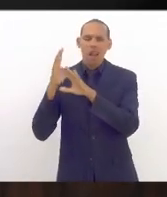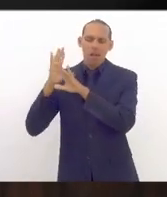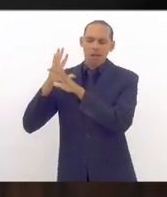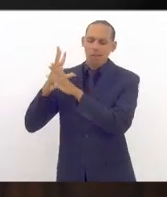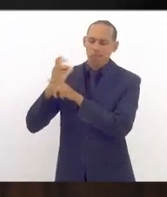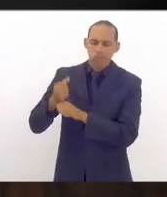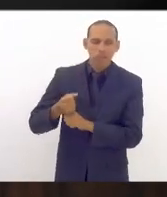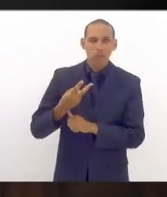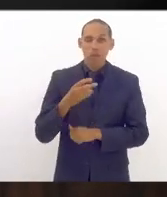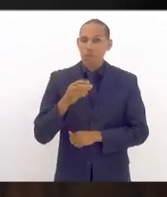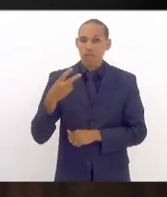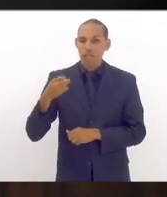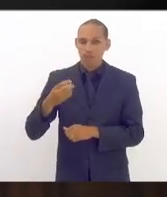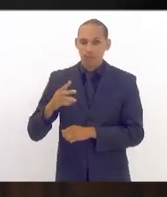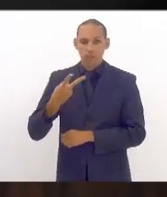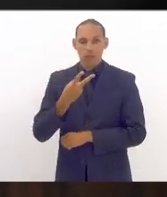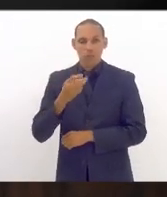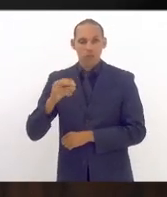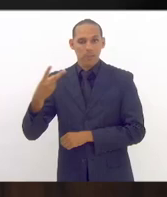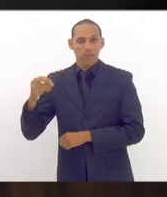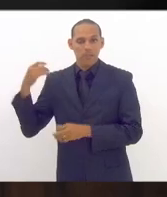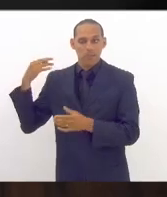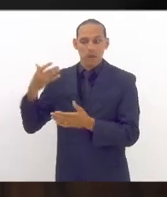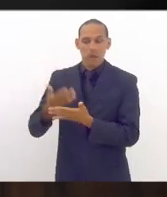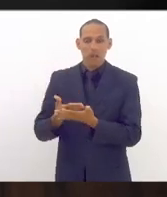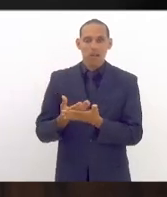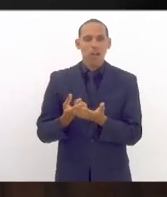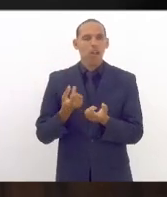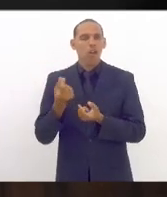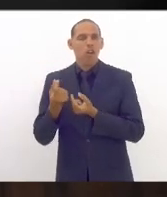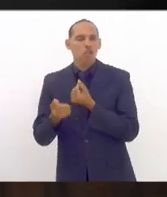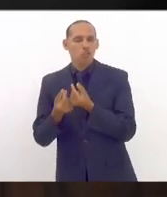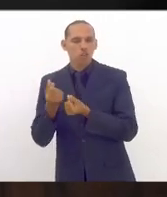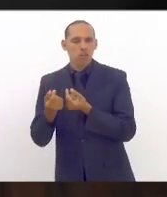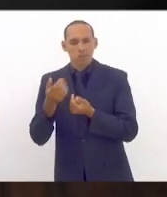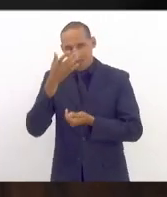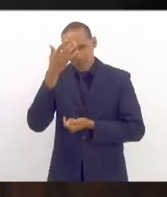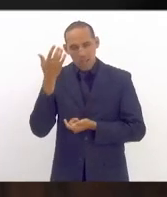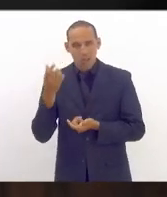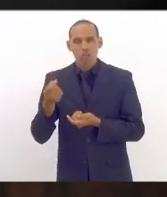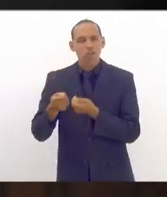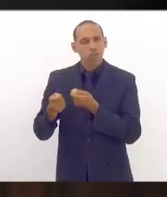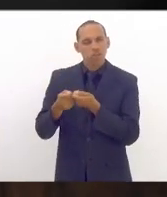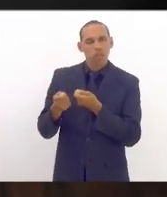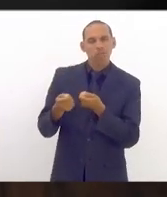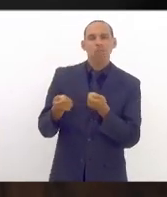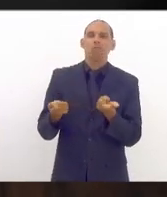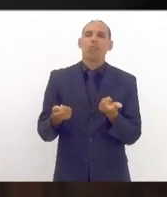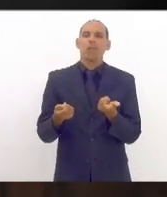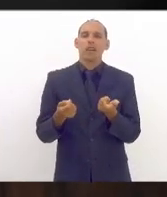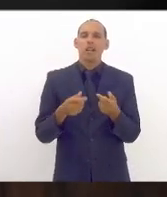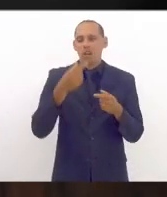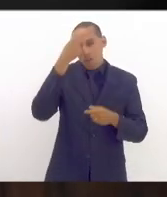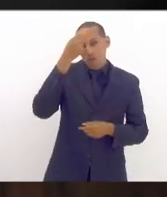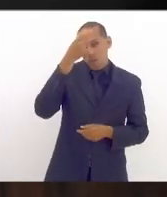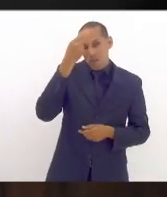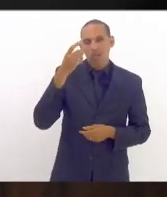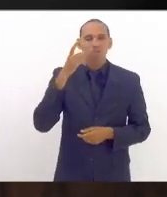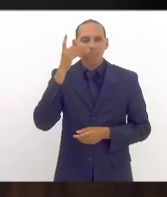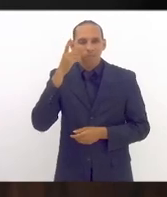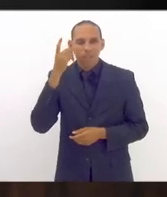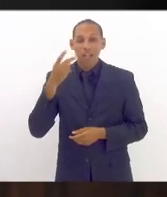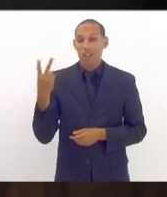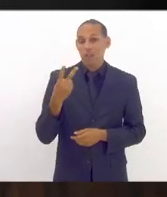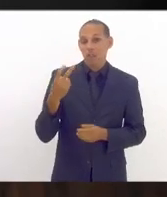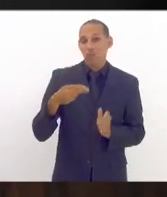2020 faz universidades economistas com participação das deputados e deputados dessa casa é a segunda